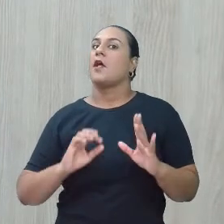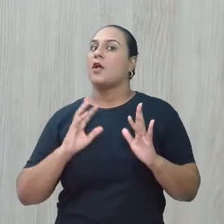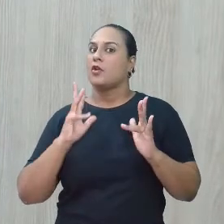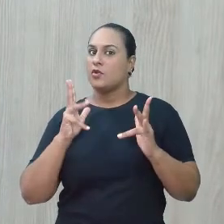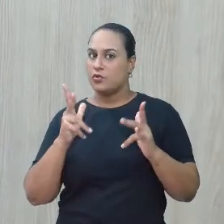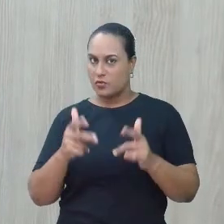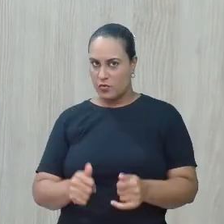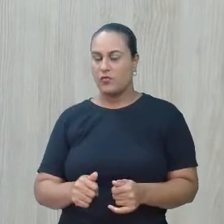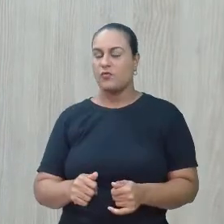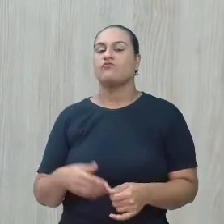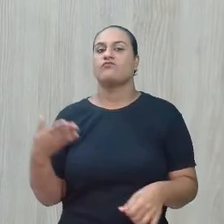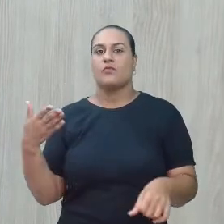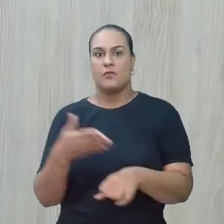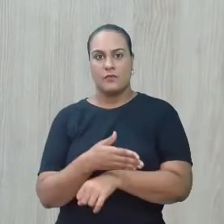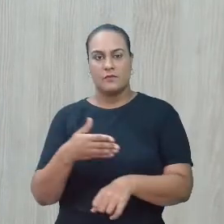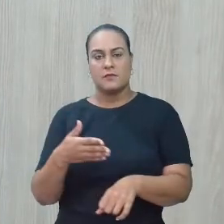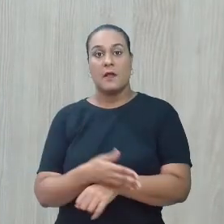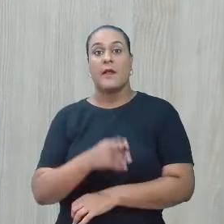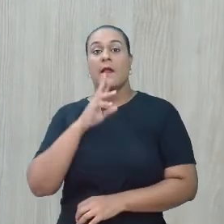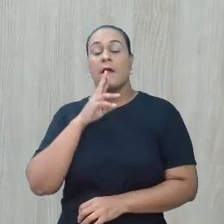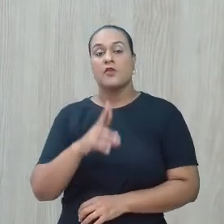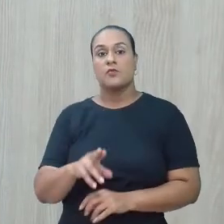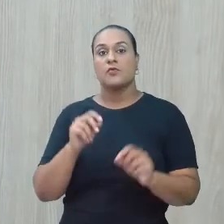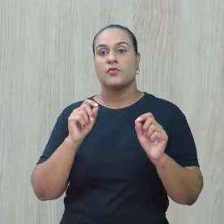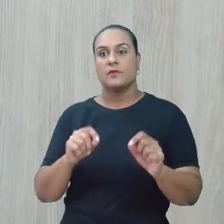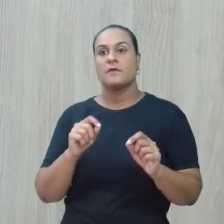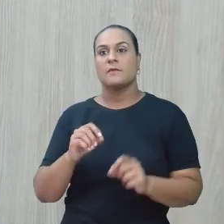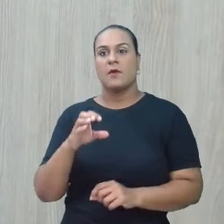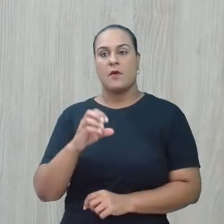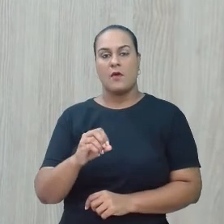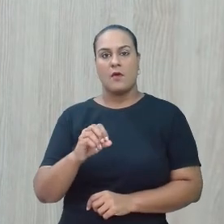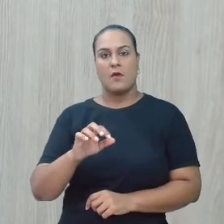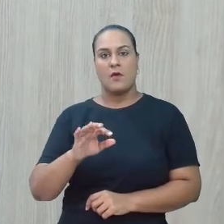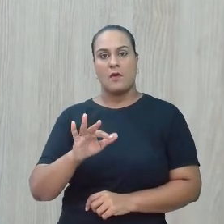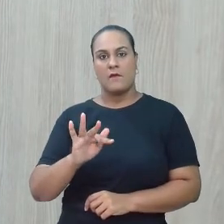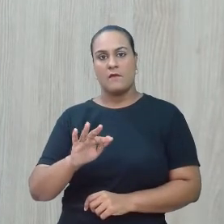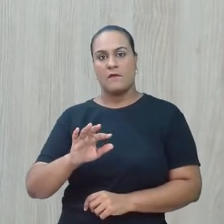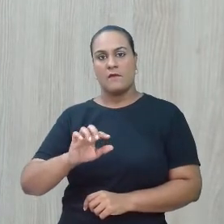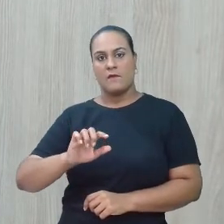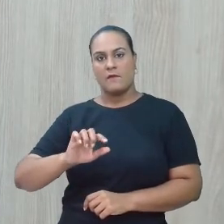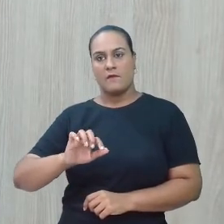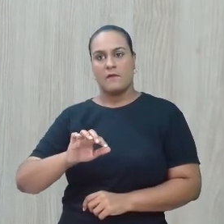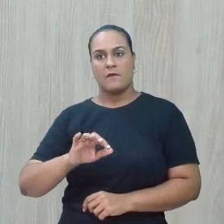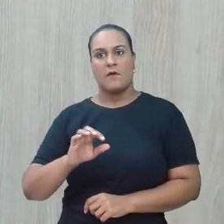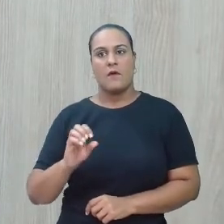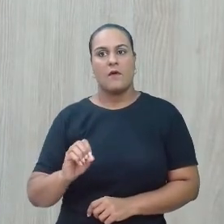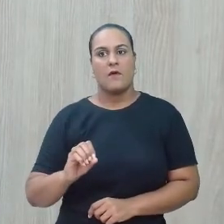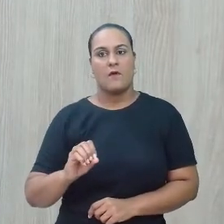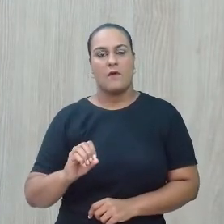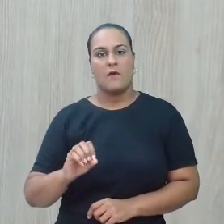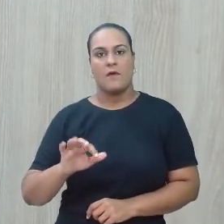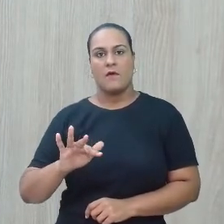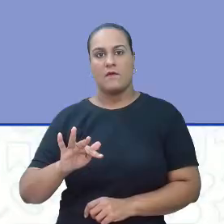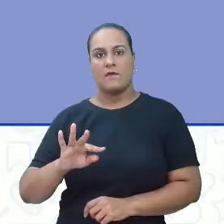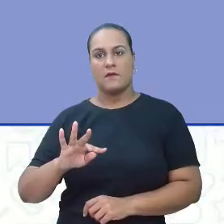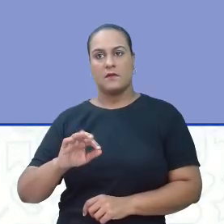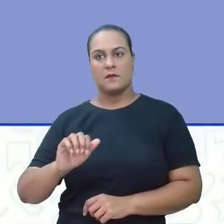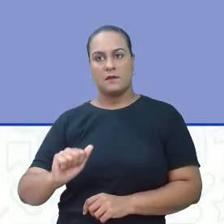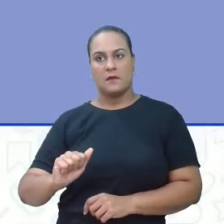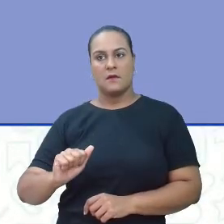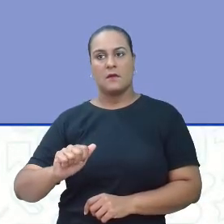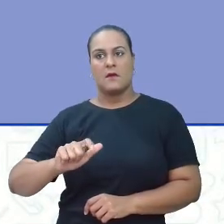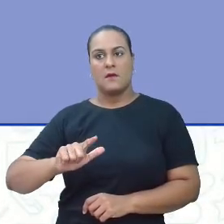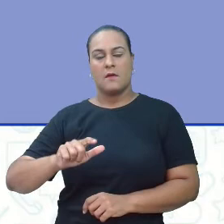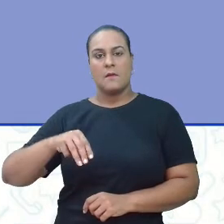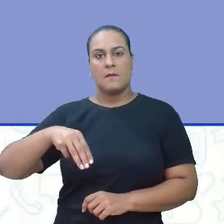estão assistindo, estão interagindo e falaram o oftalmologista. Realmente, né, professora, está aí a resposta, é o médico que cuida